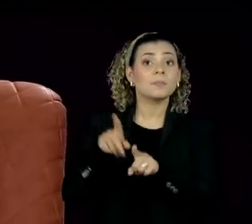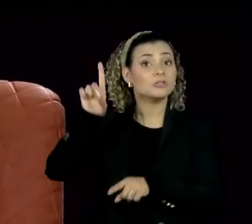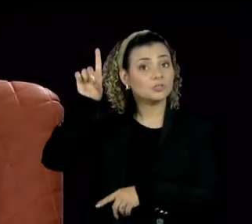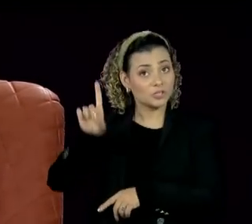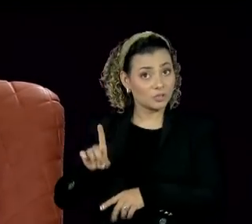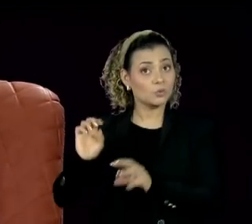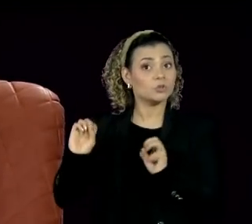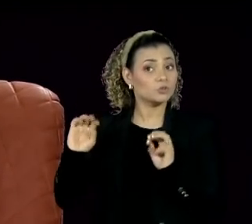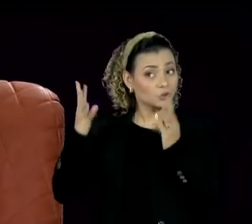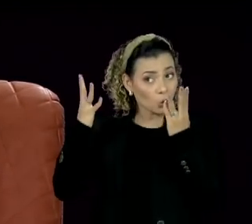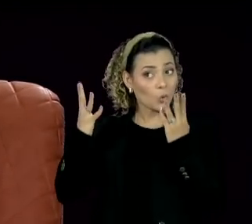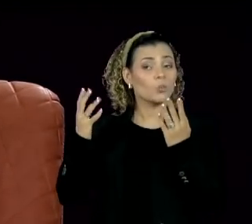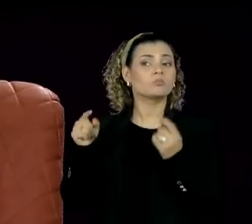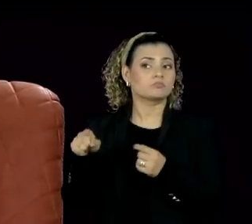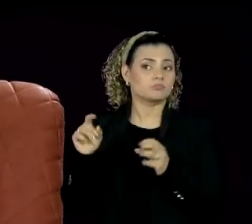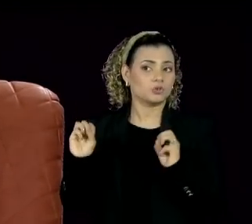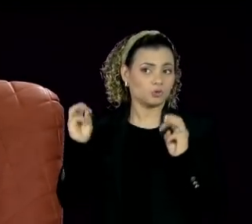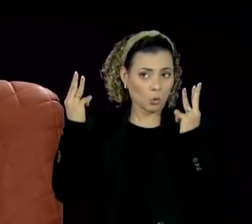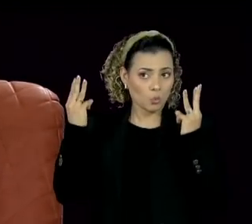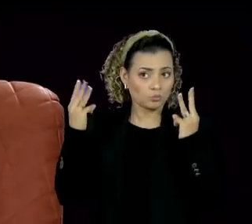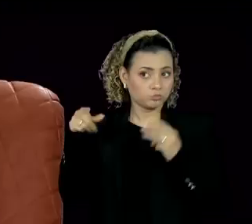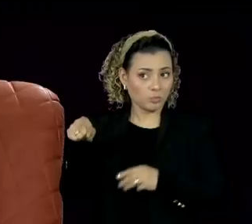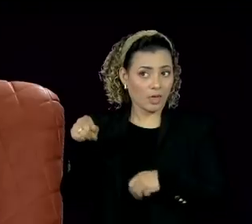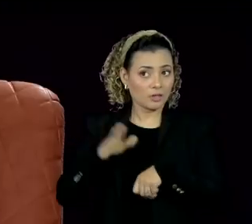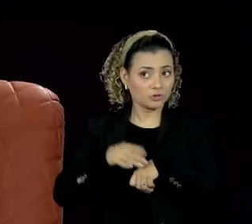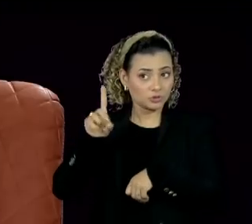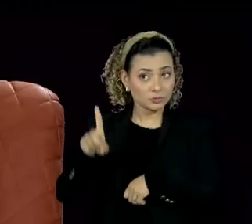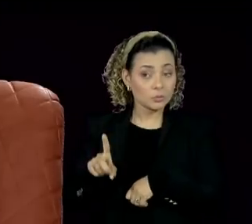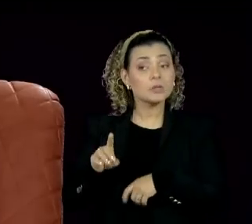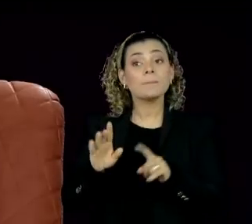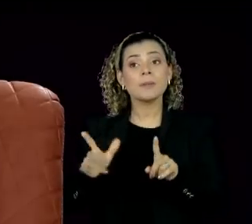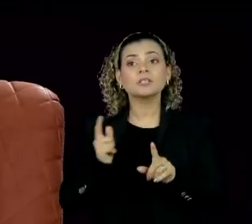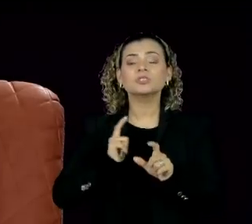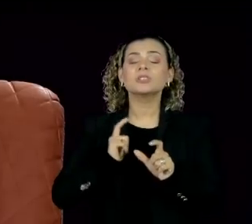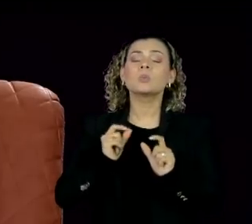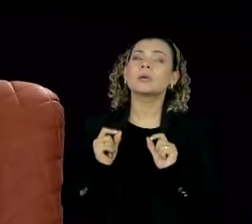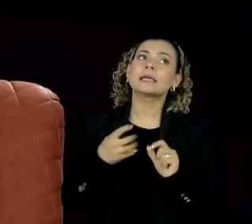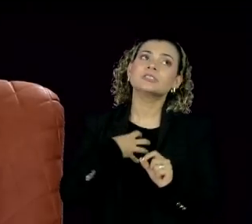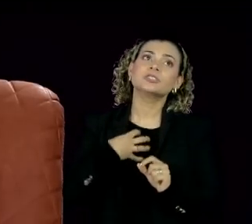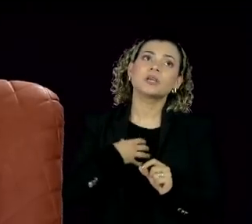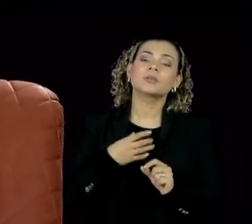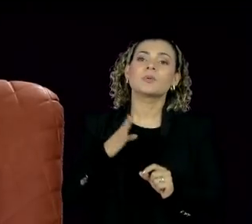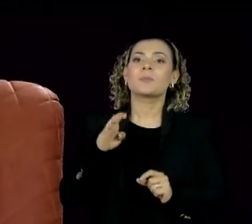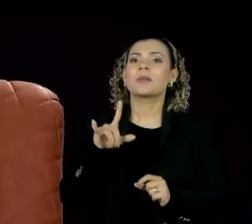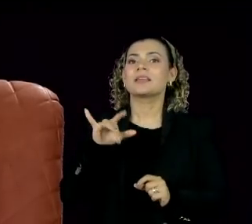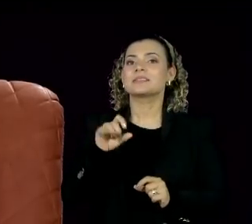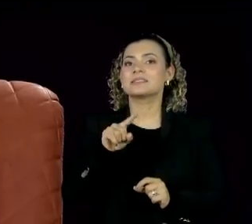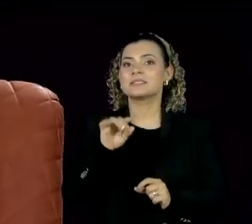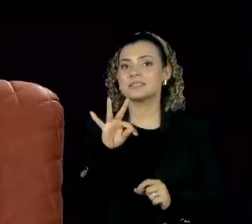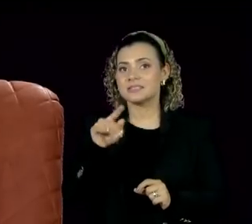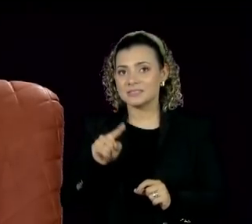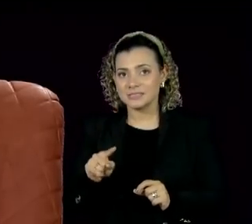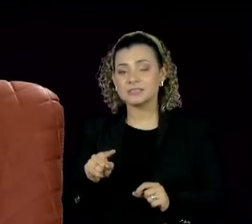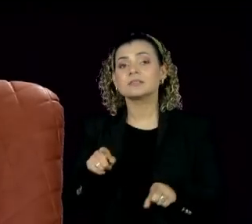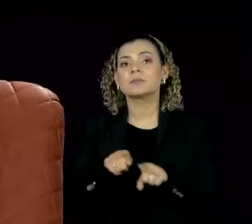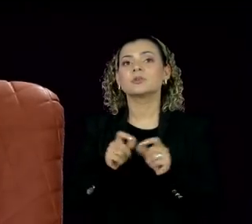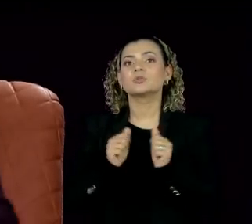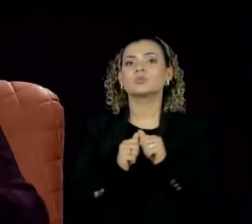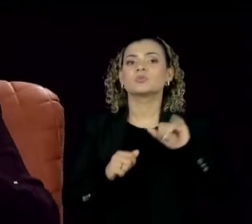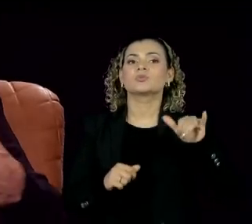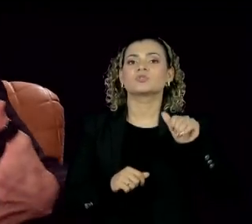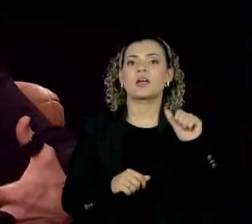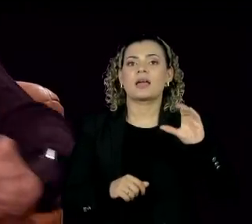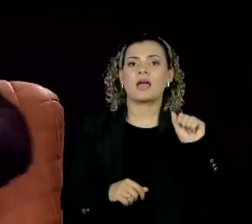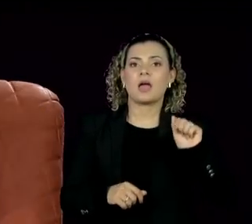diretora do show, e trazia muito conceito, né, para a Blitz e tal, também junto com o Chacal.